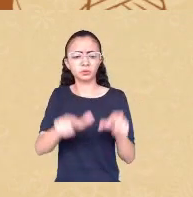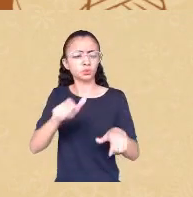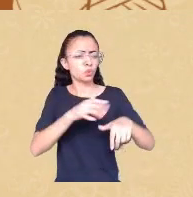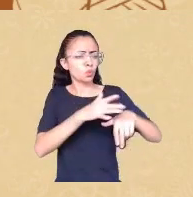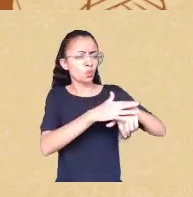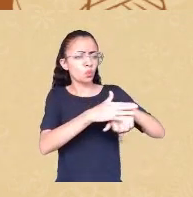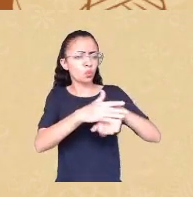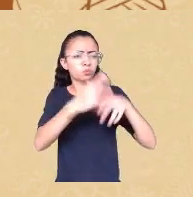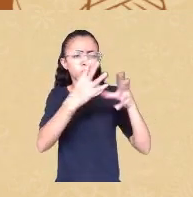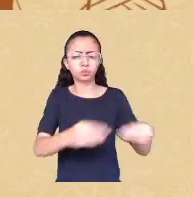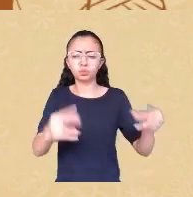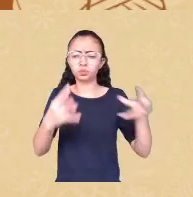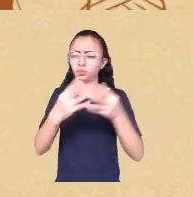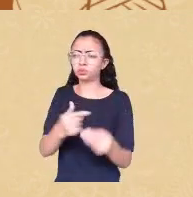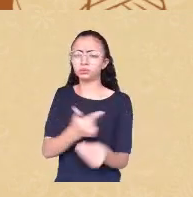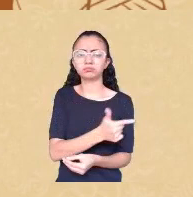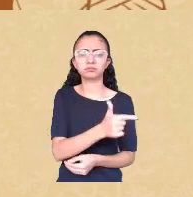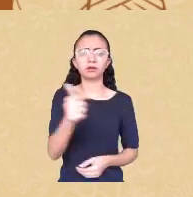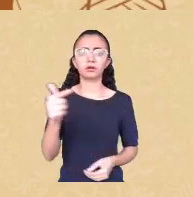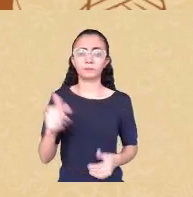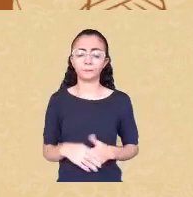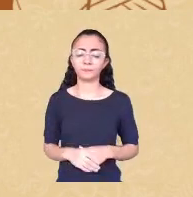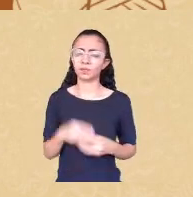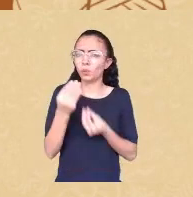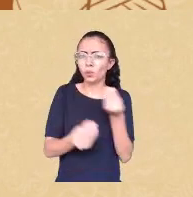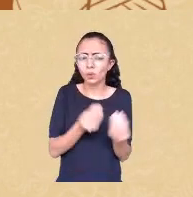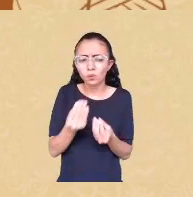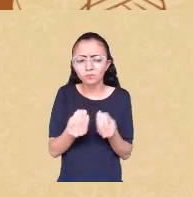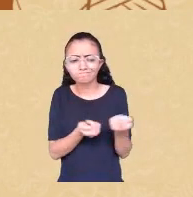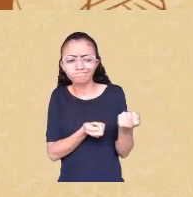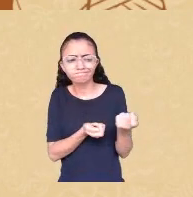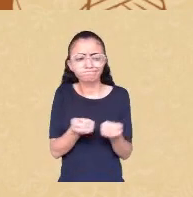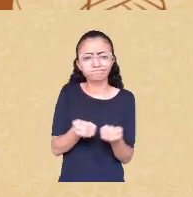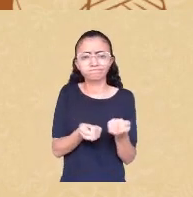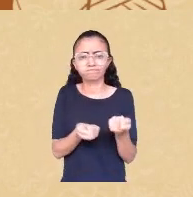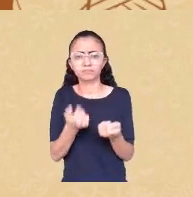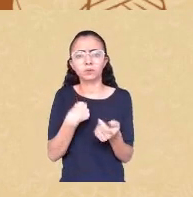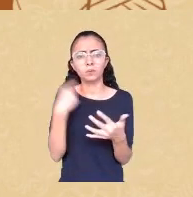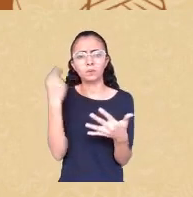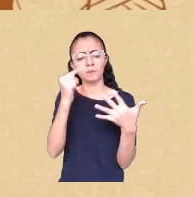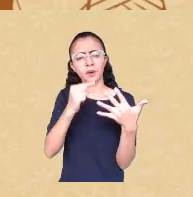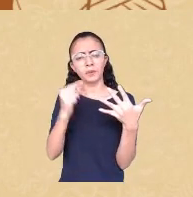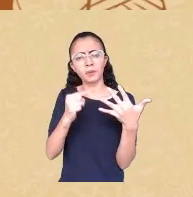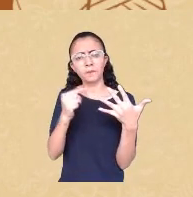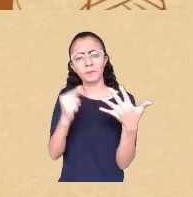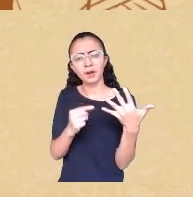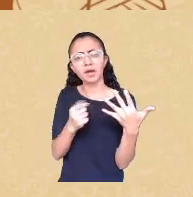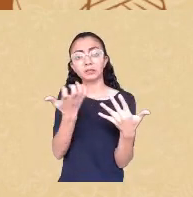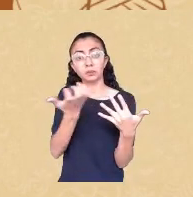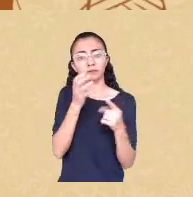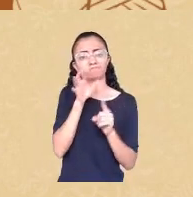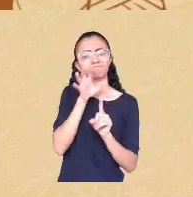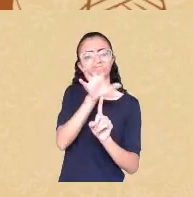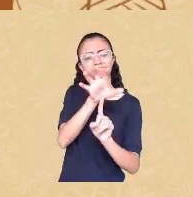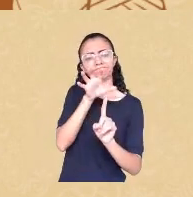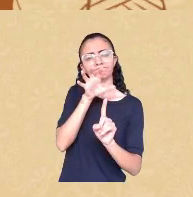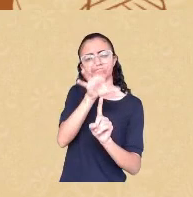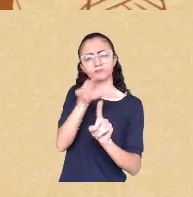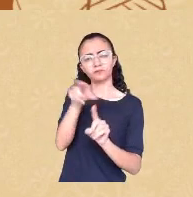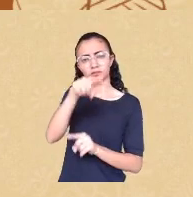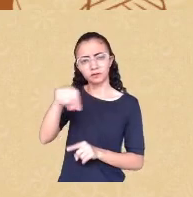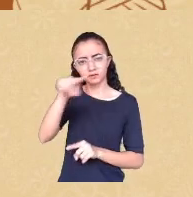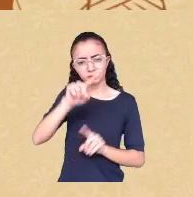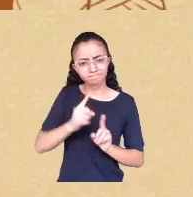né? Então, eu vou trazer várias questões para mexer com vocês, espero que mexa mesmo, tá? Porque não é para